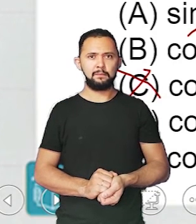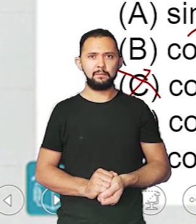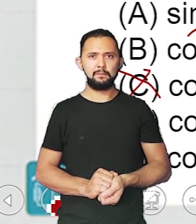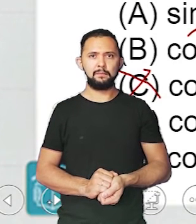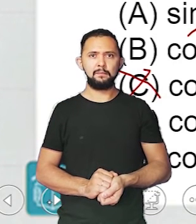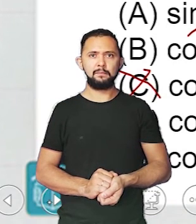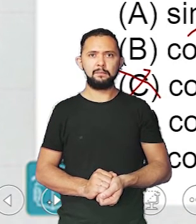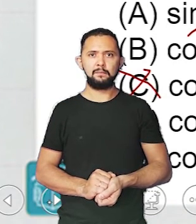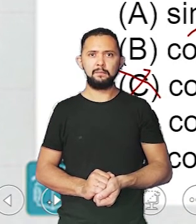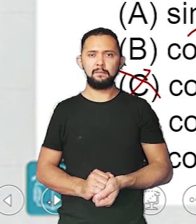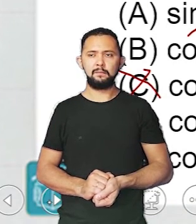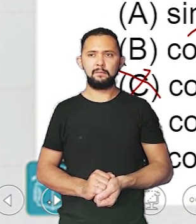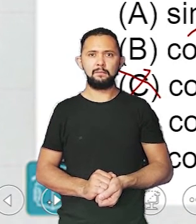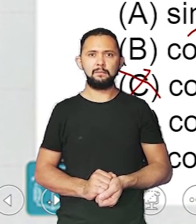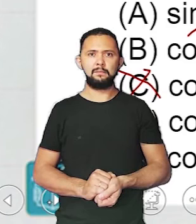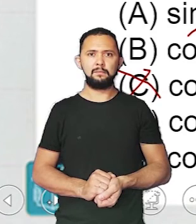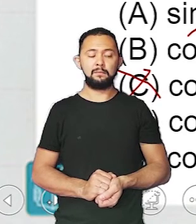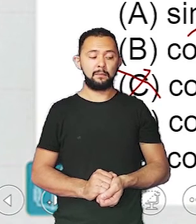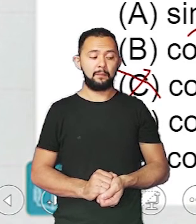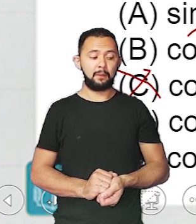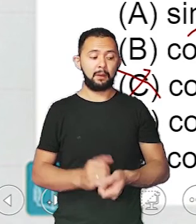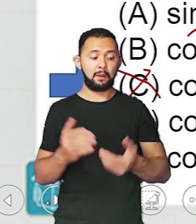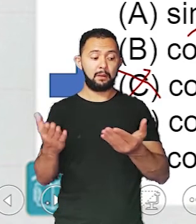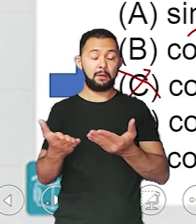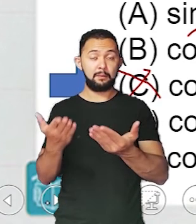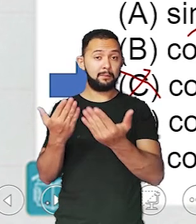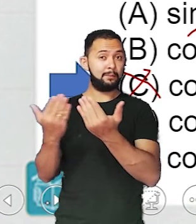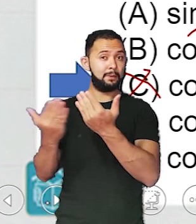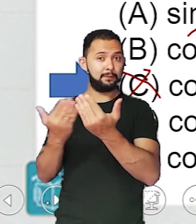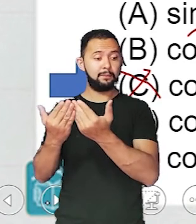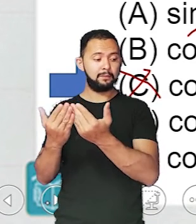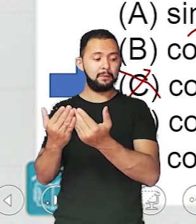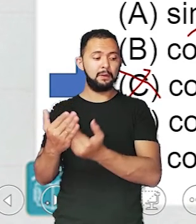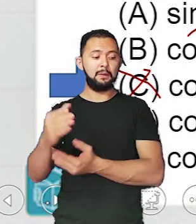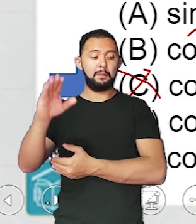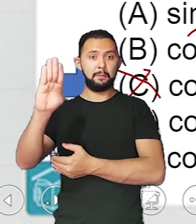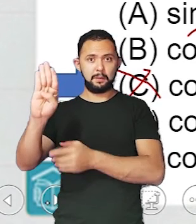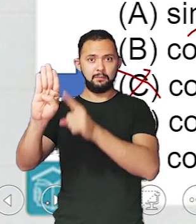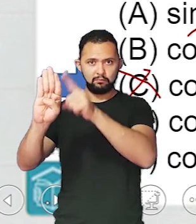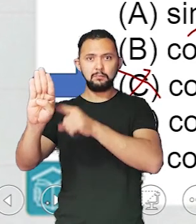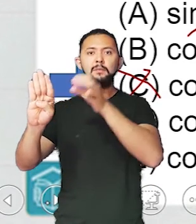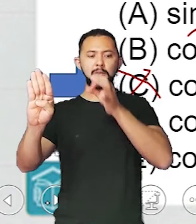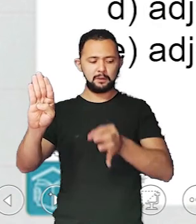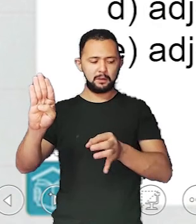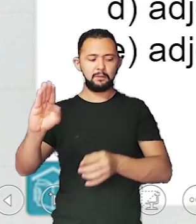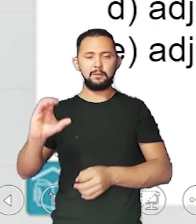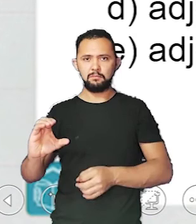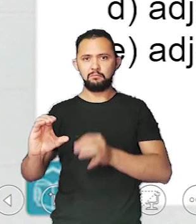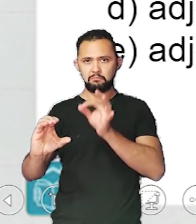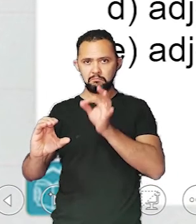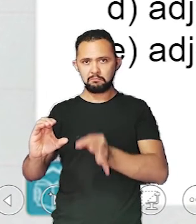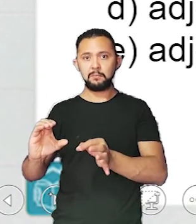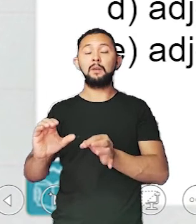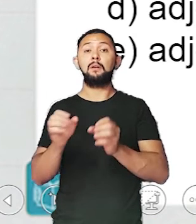virá depois. Conferindo os gabaritos, né? Predicativo, tá certo? Composto por subordinação,